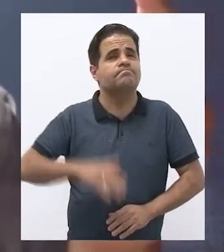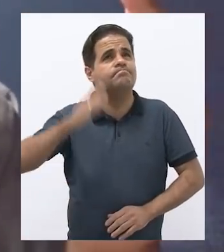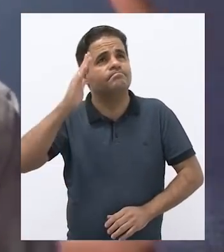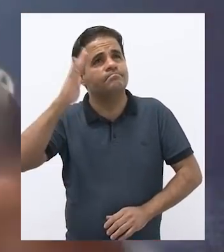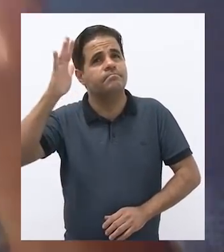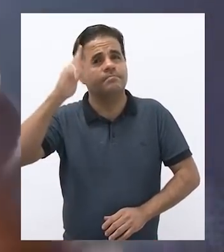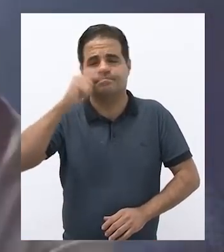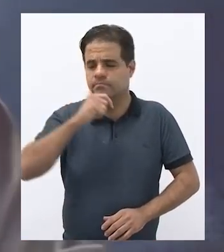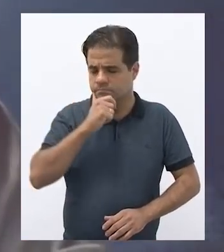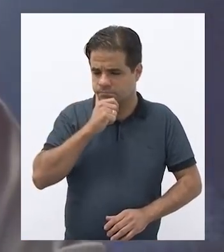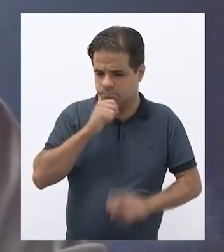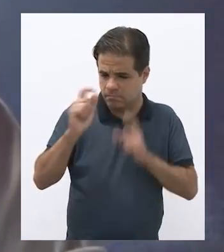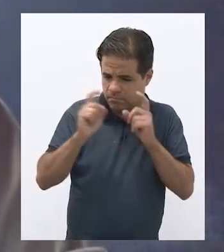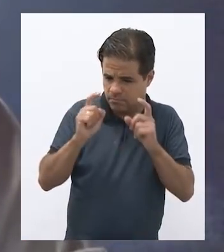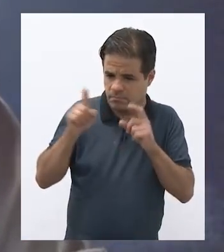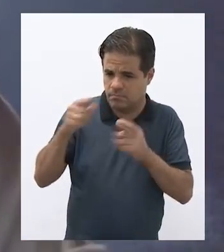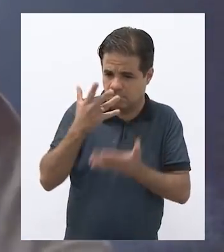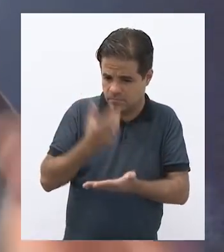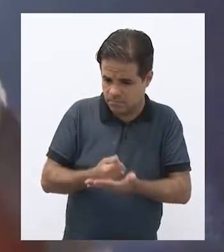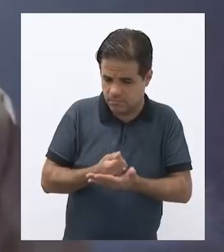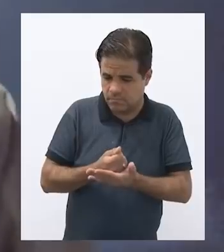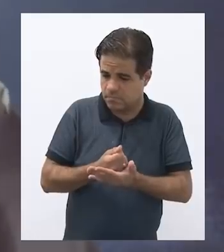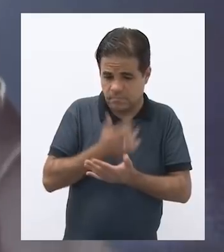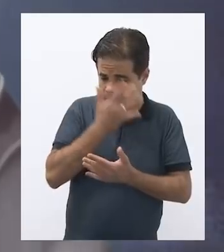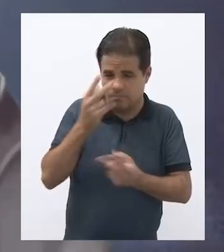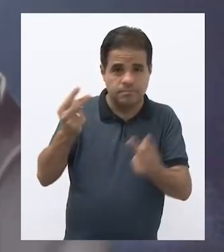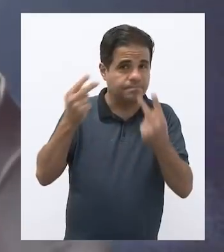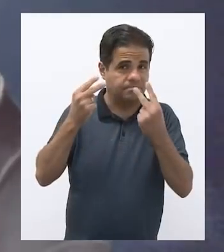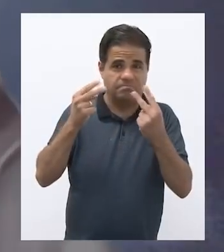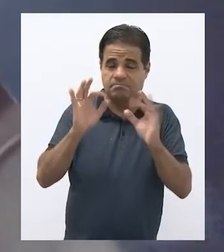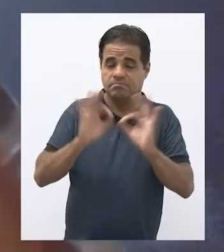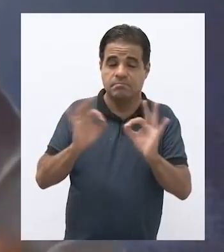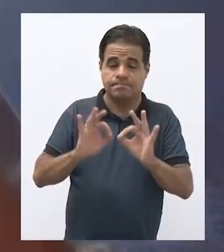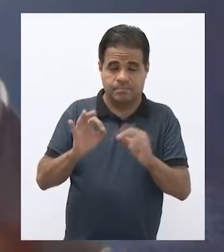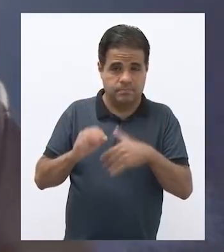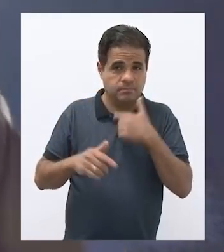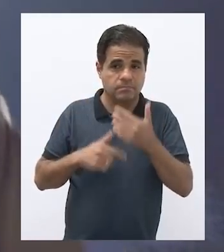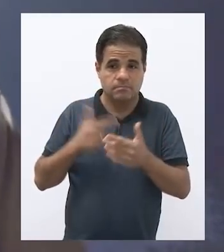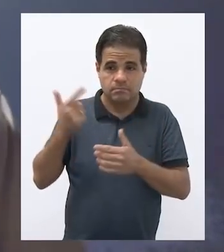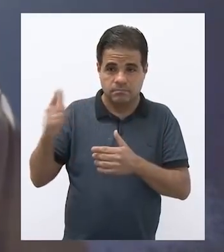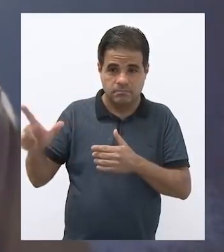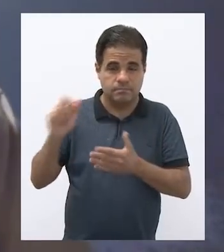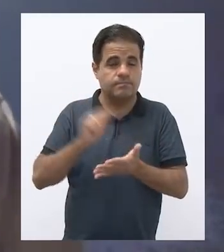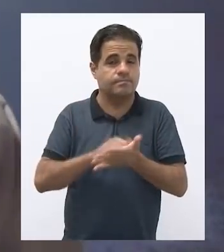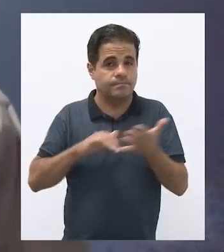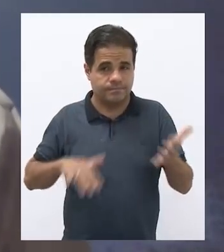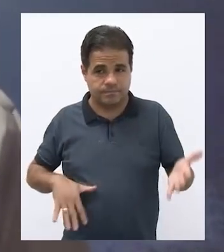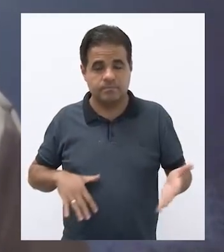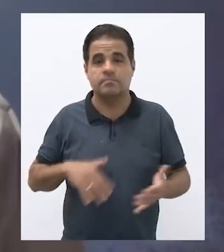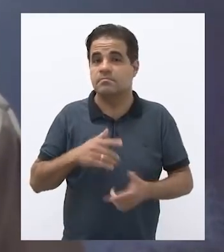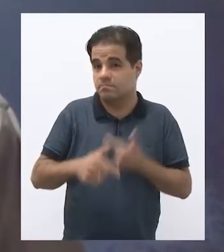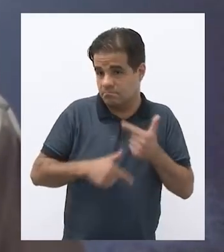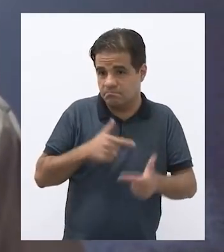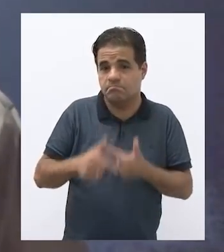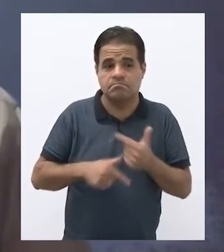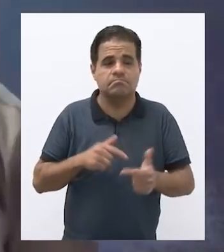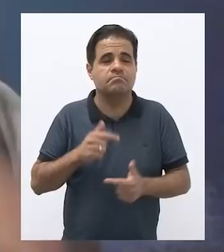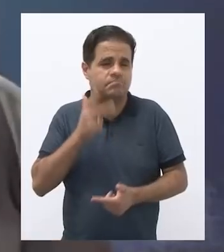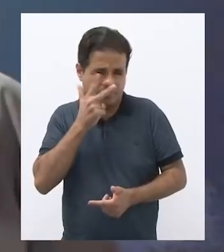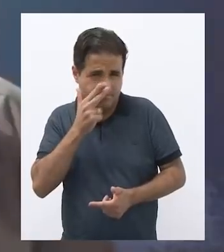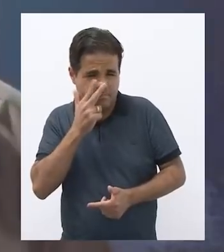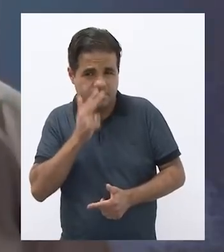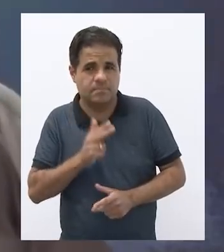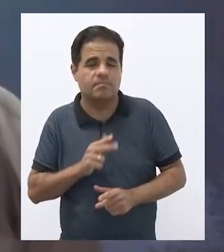suposição de que estão na reunião online e ninguém está vendo que elas estão realizando outras tarefas enquanto elas estão